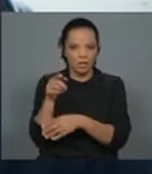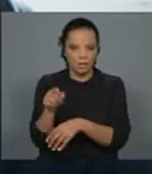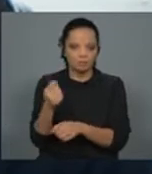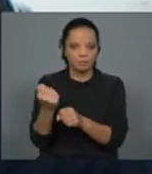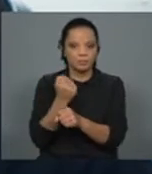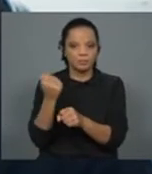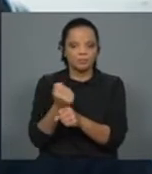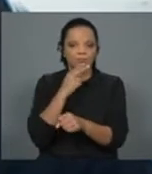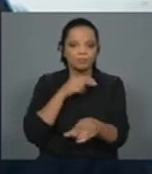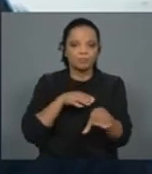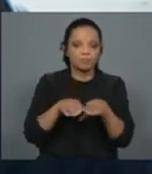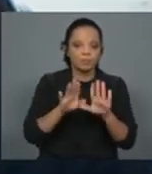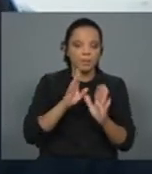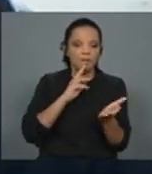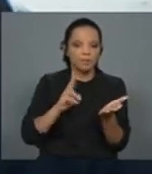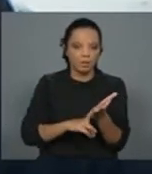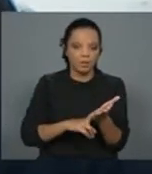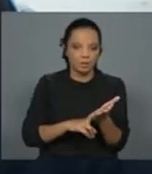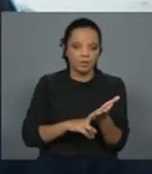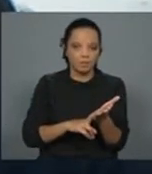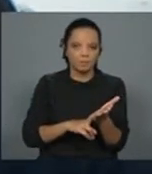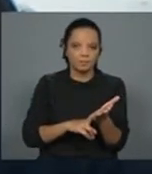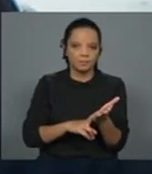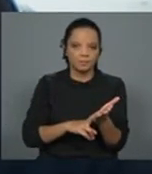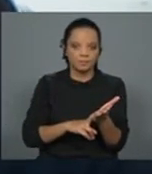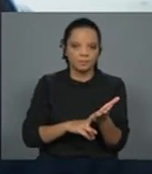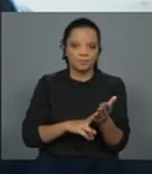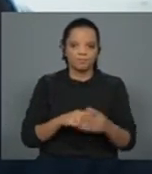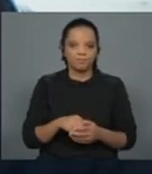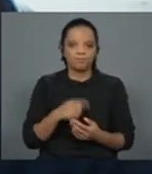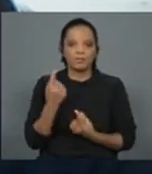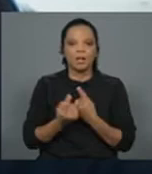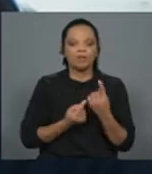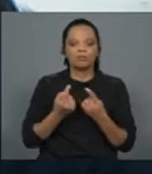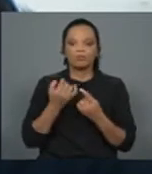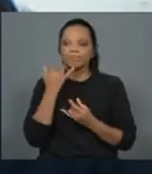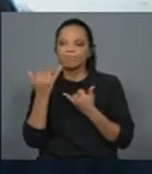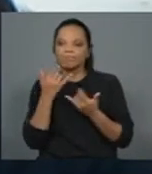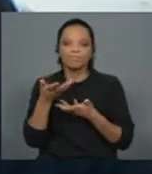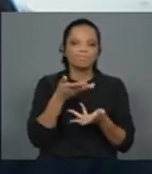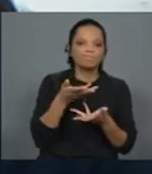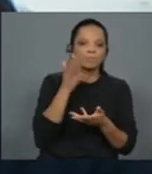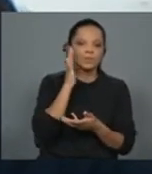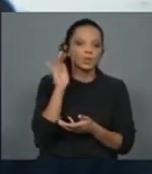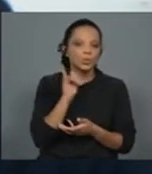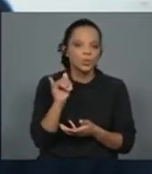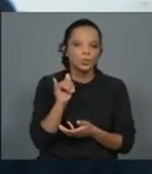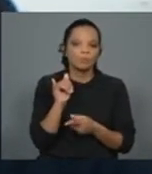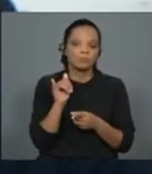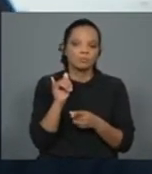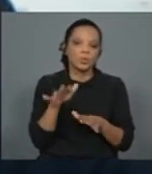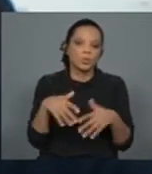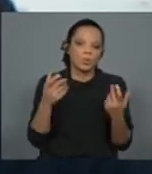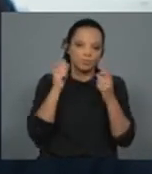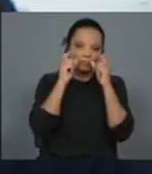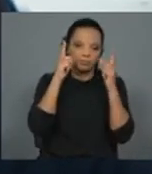serviço sismológico, mas a verdade é que fez-se ali alguns contactos, tentou-se, ou pelo menos